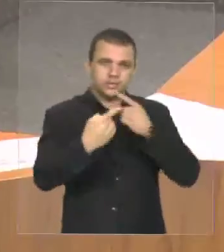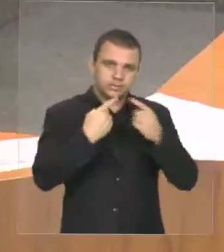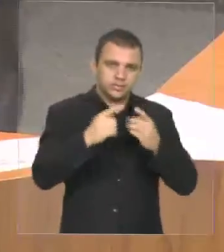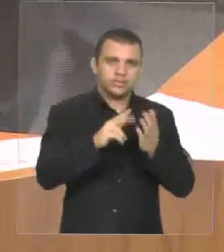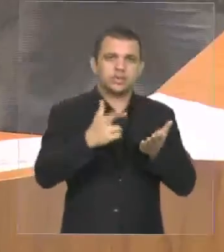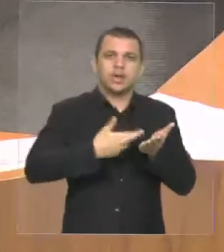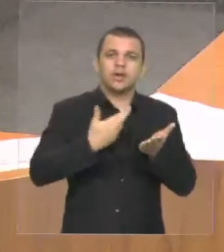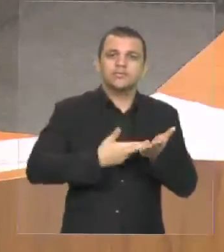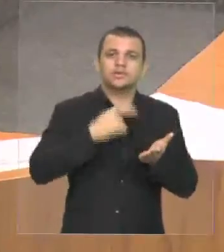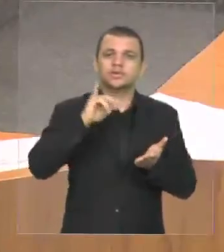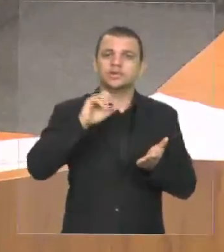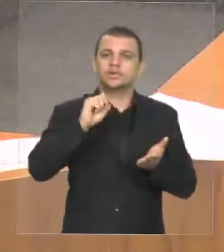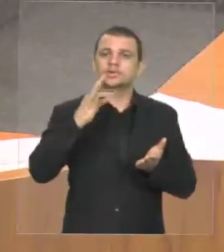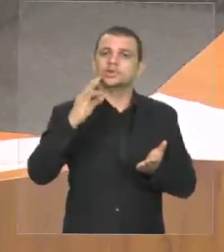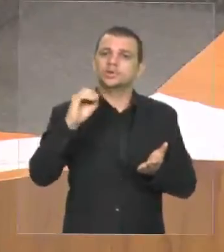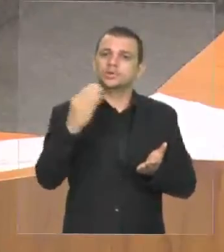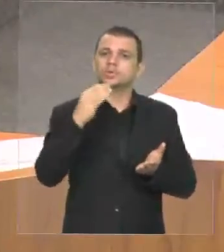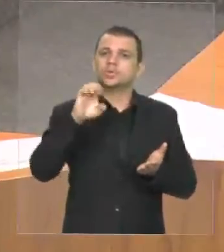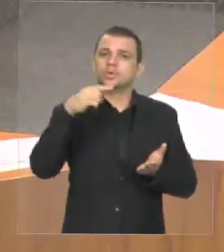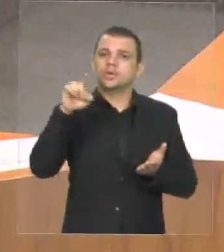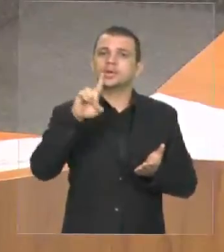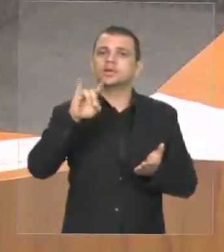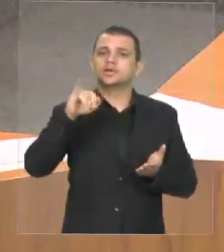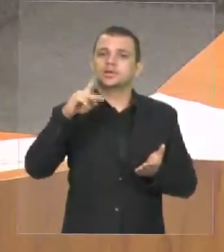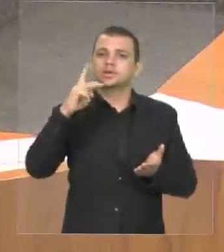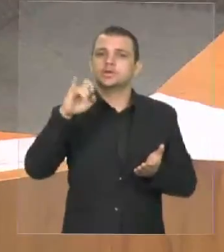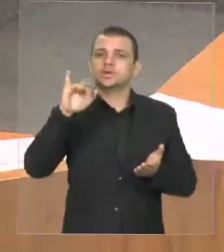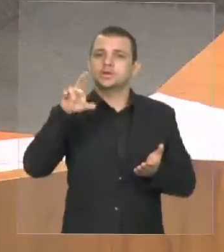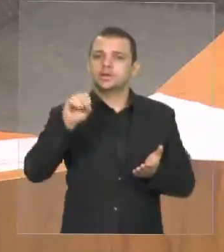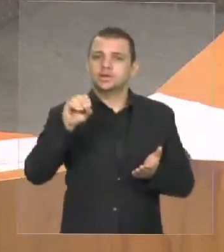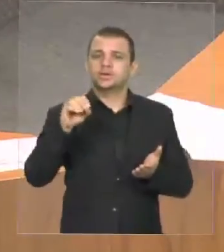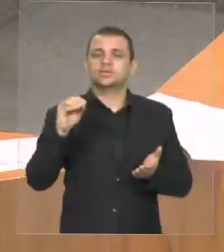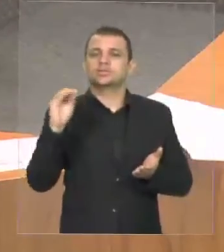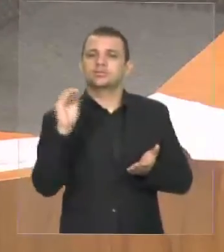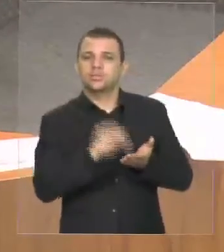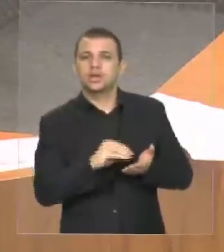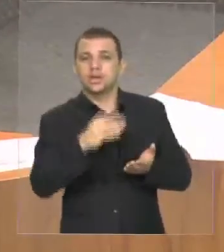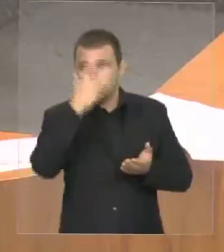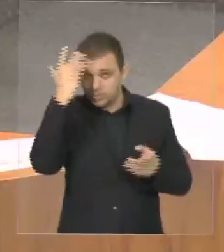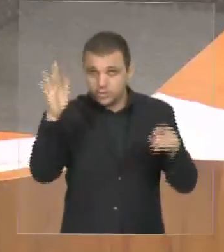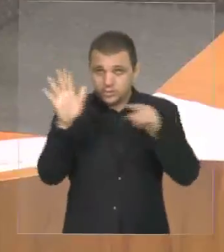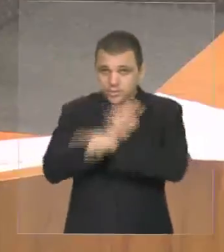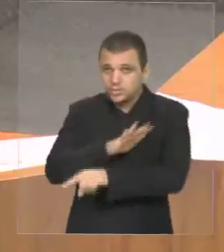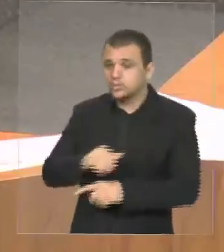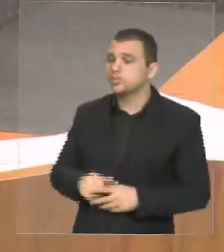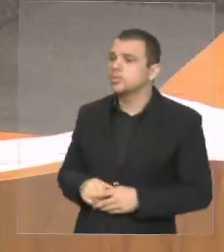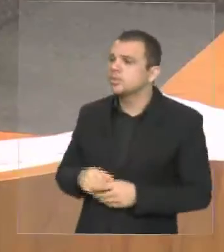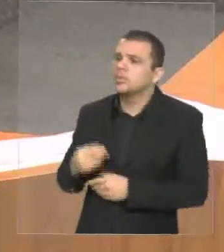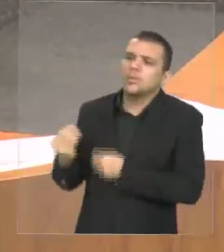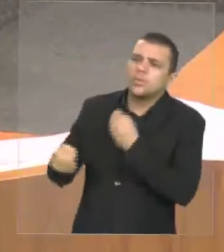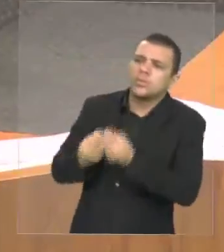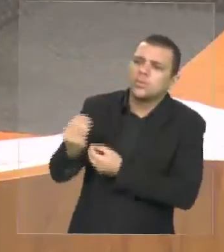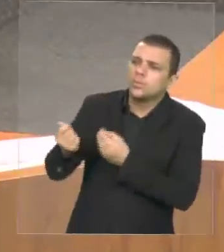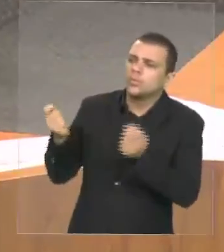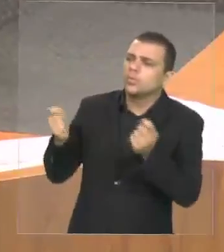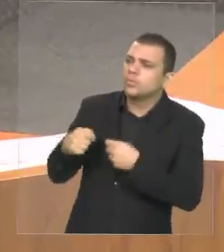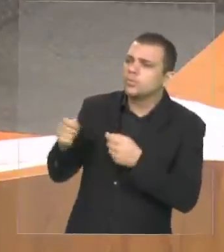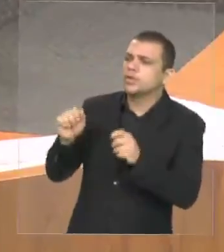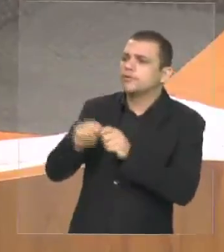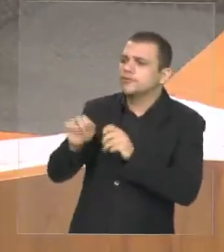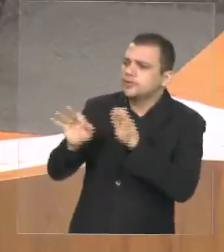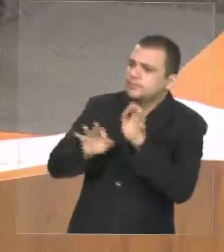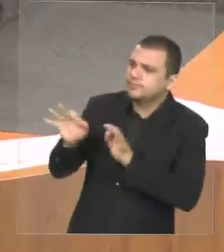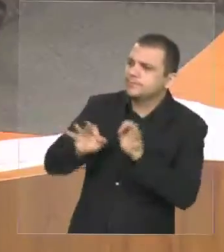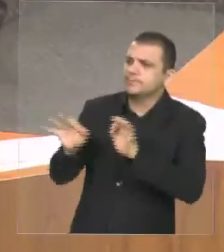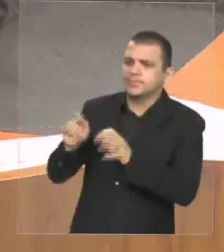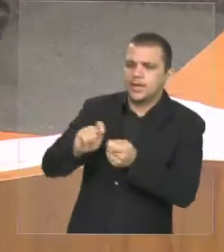quando perguntaram para ele quais são as medidas que podem ser adotadas além do